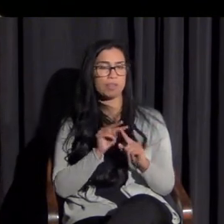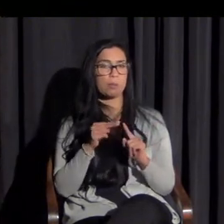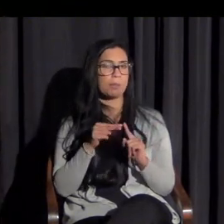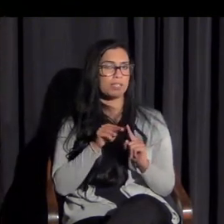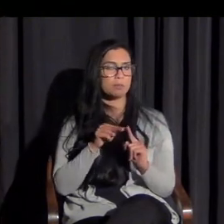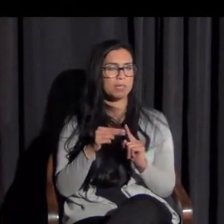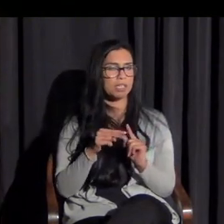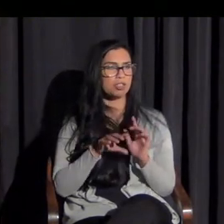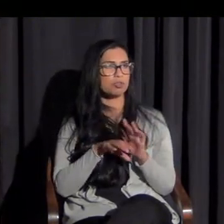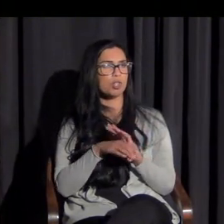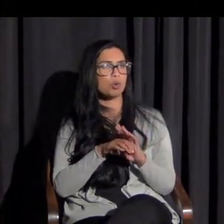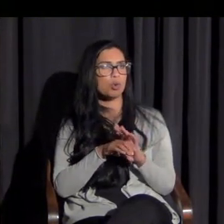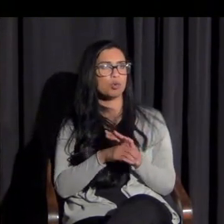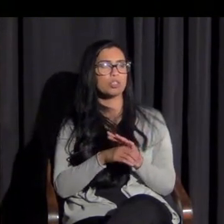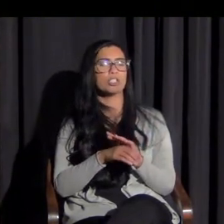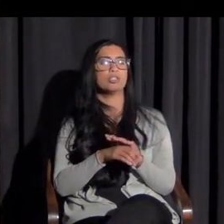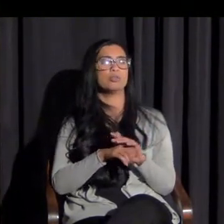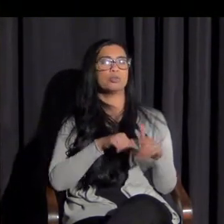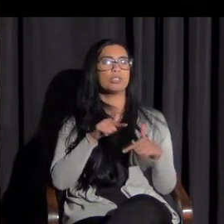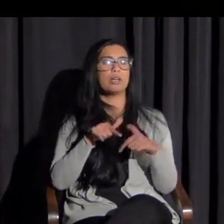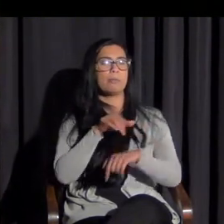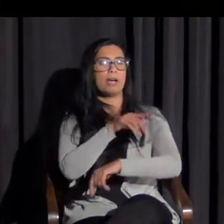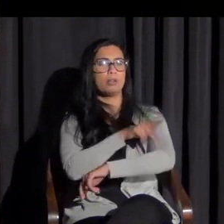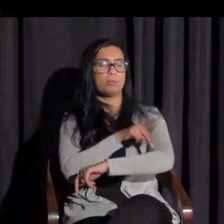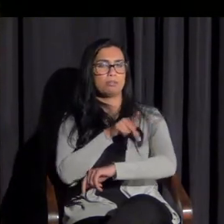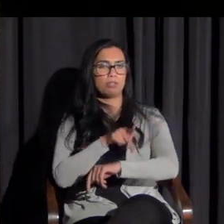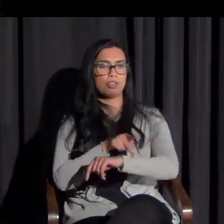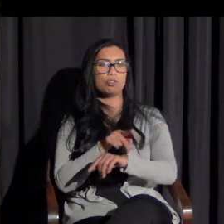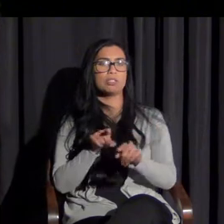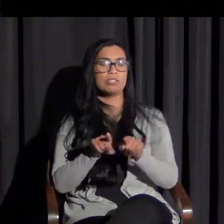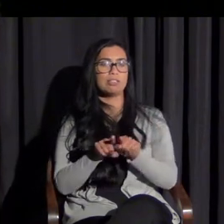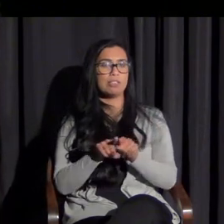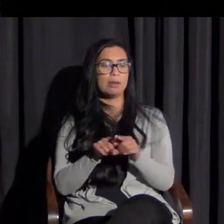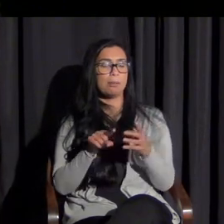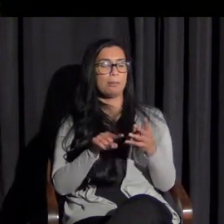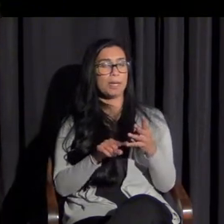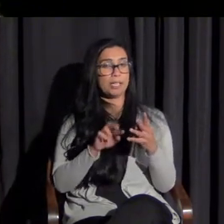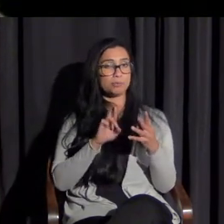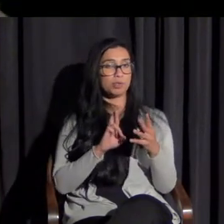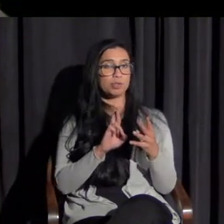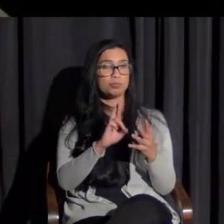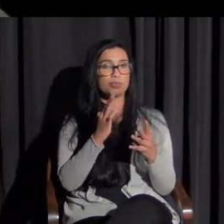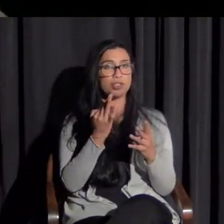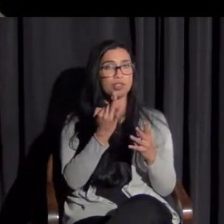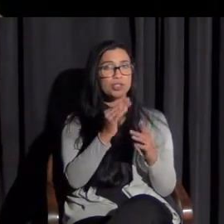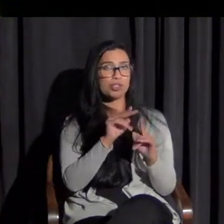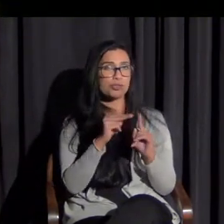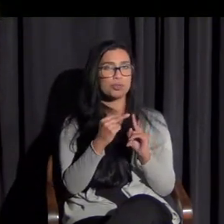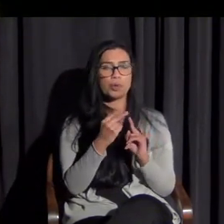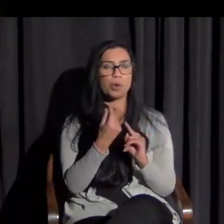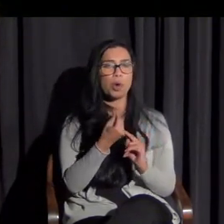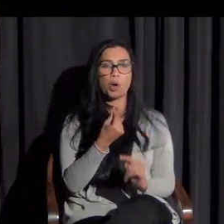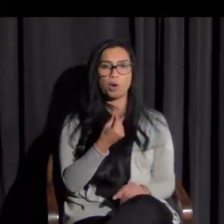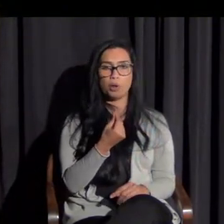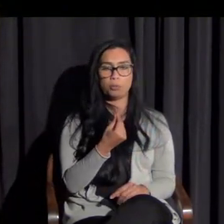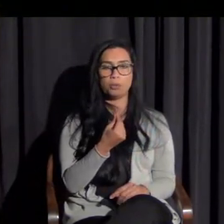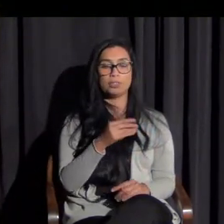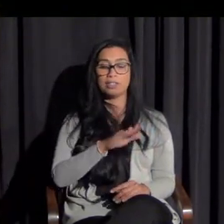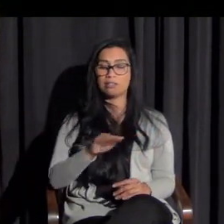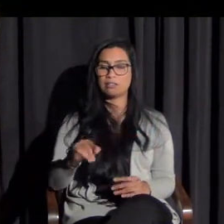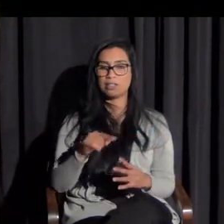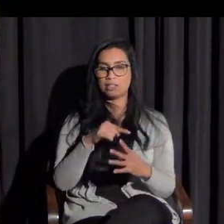trabalho pedagógico e também as expectativas de futuro com relação às crianças das ocupações.